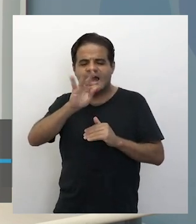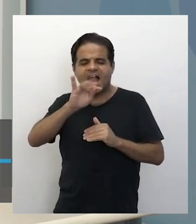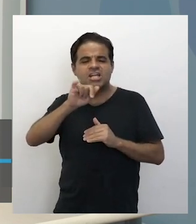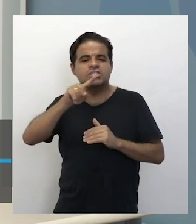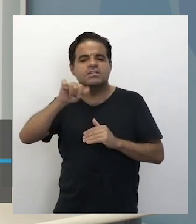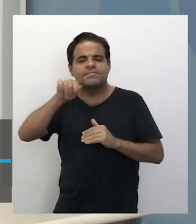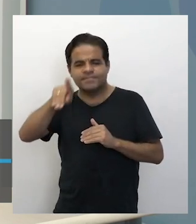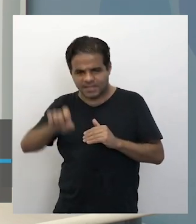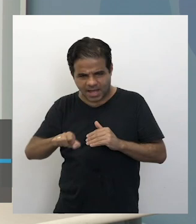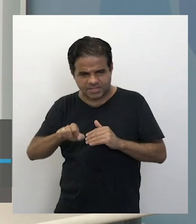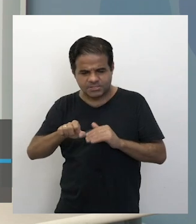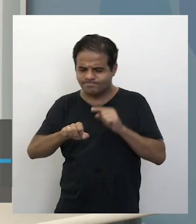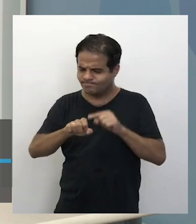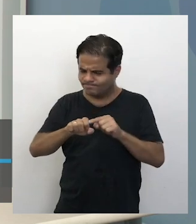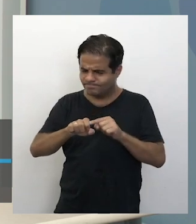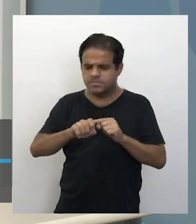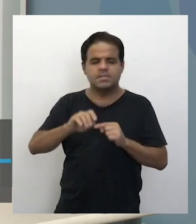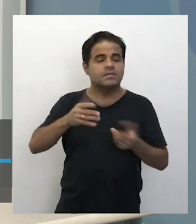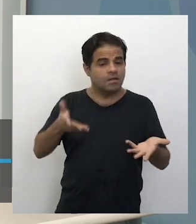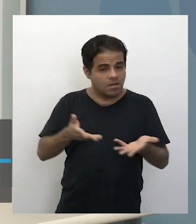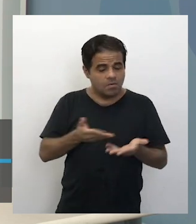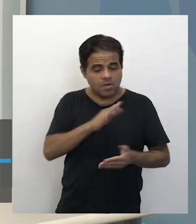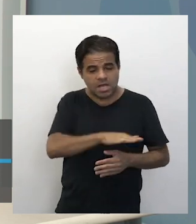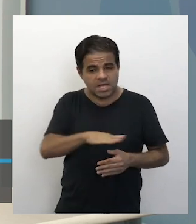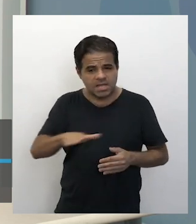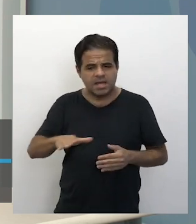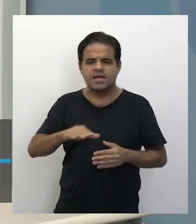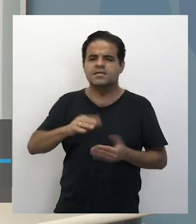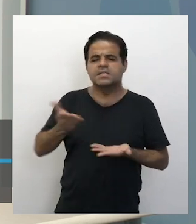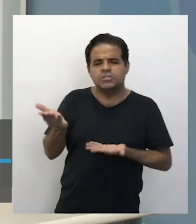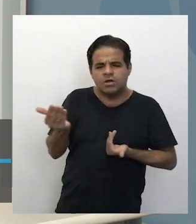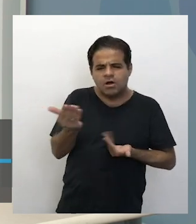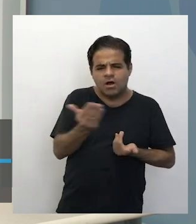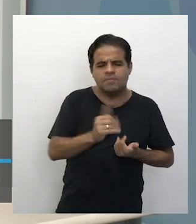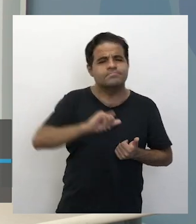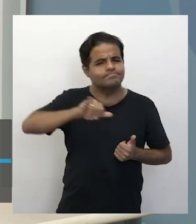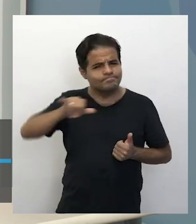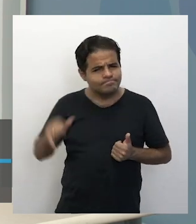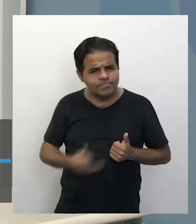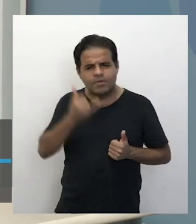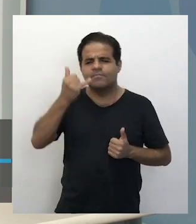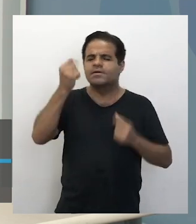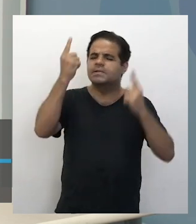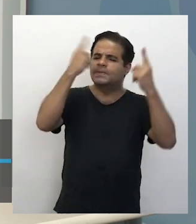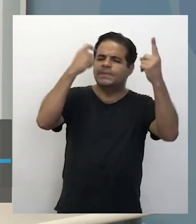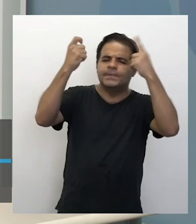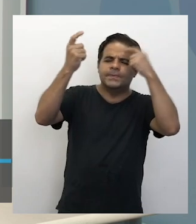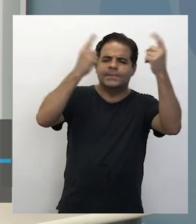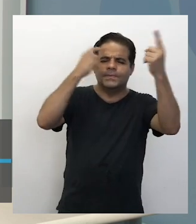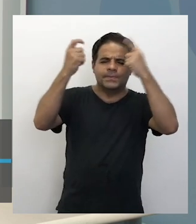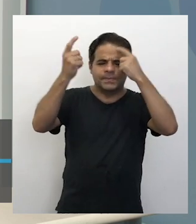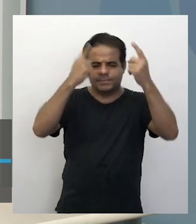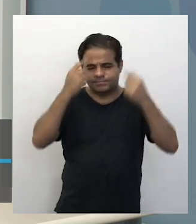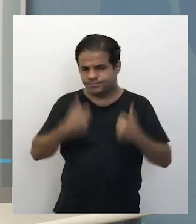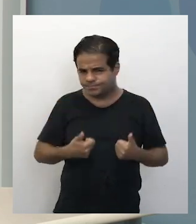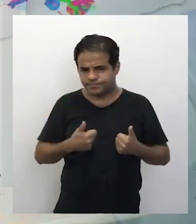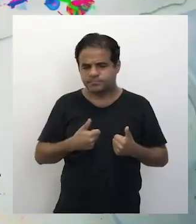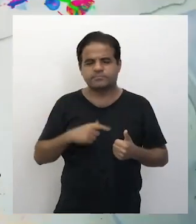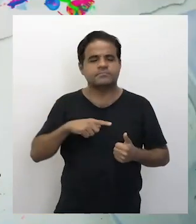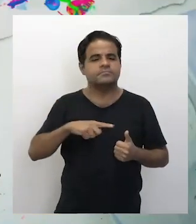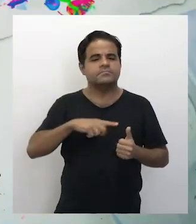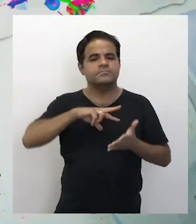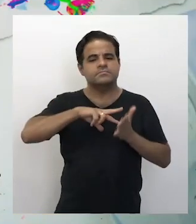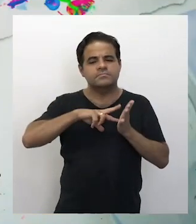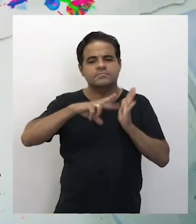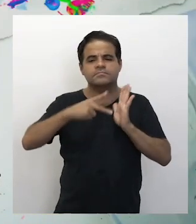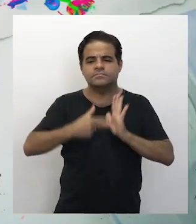adolescentes, aproveitem esse momento do despertar criativo de vocês. Bora lá! E o que